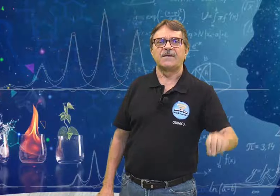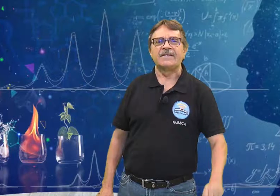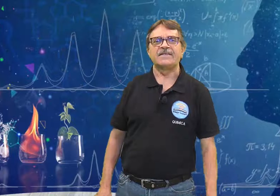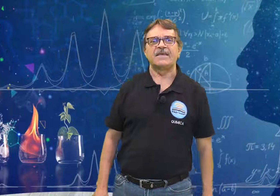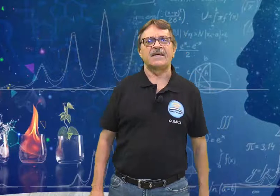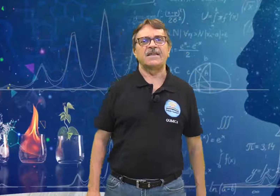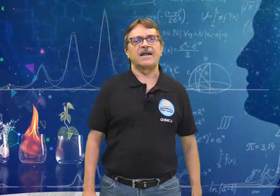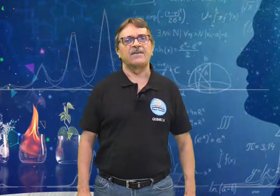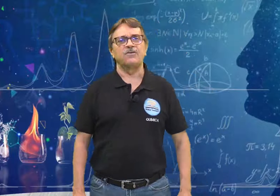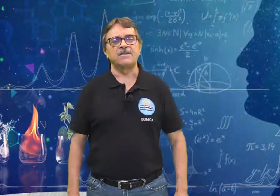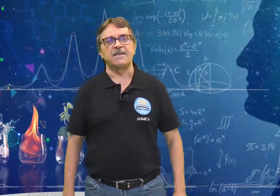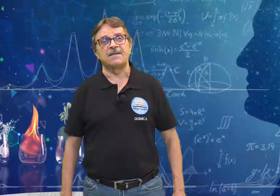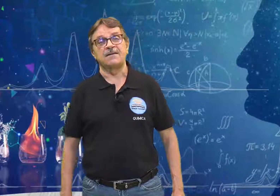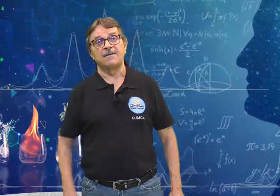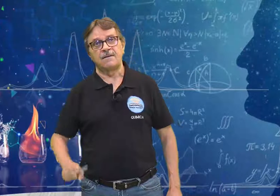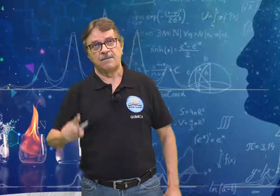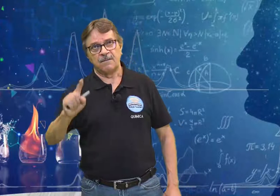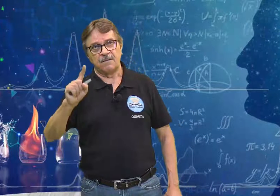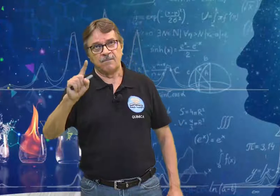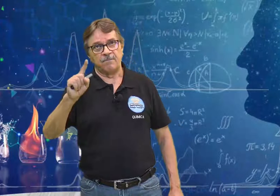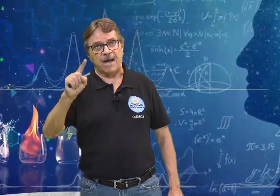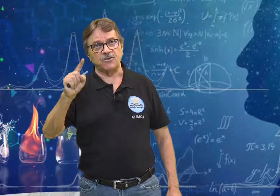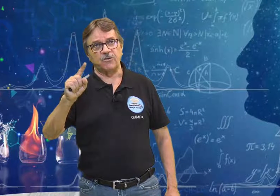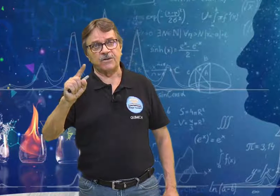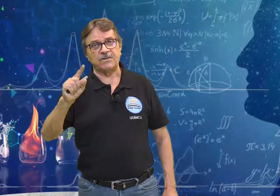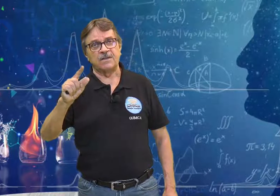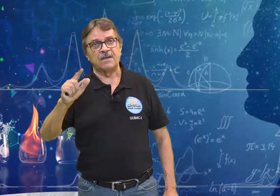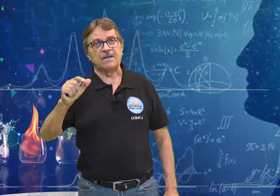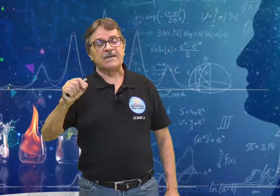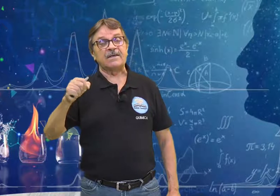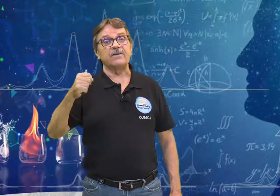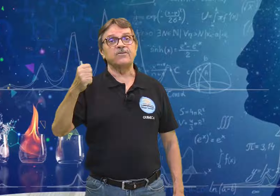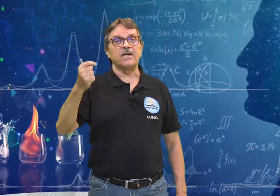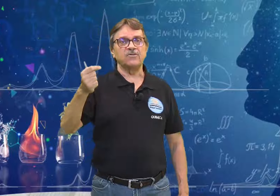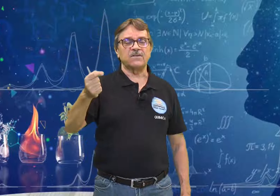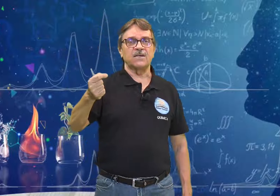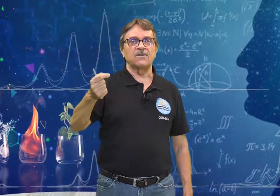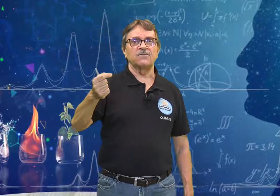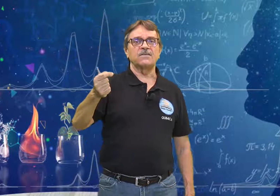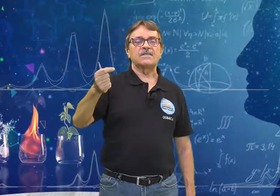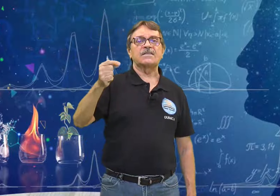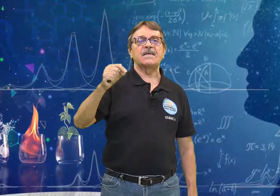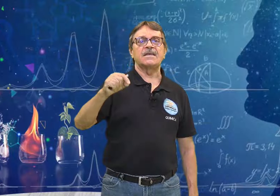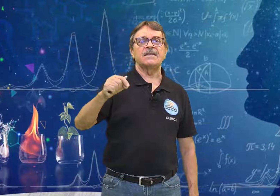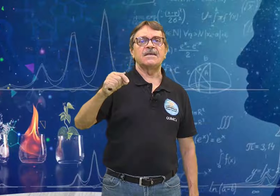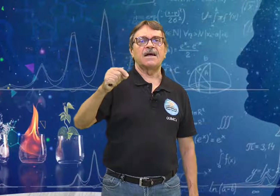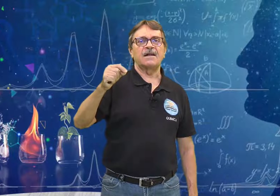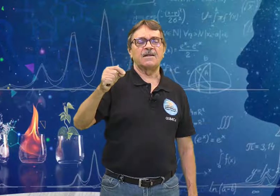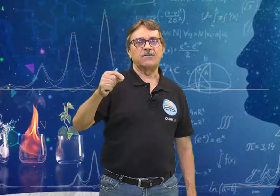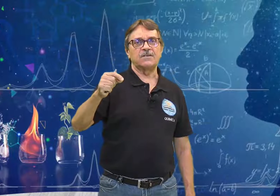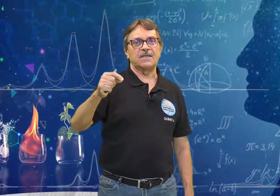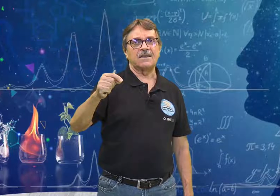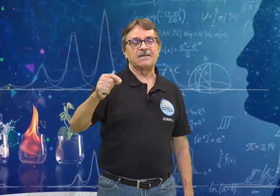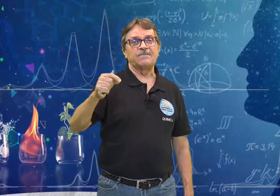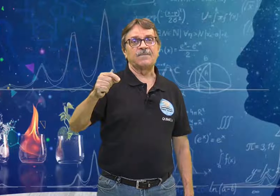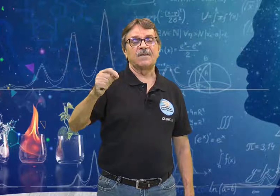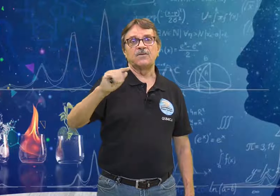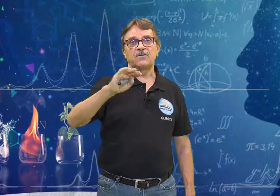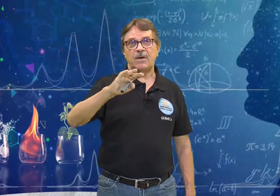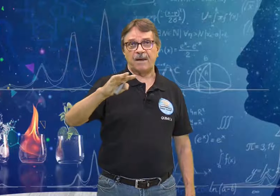geral CnH2n mais 2 e os alcenos